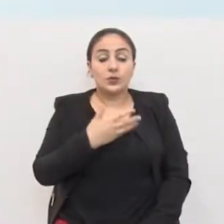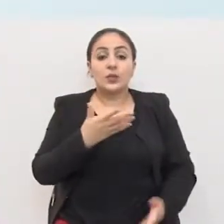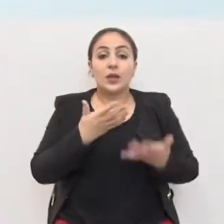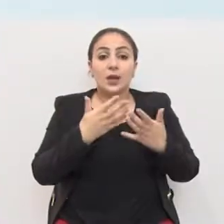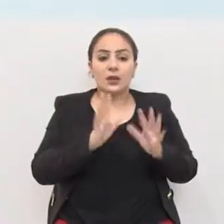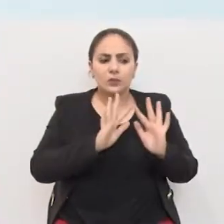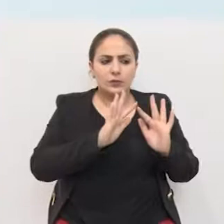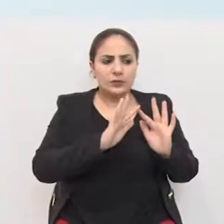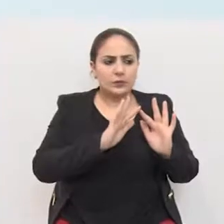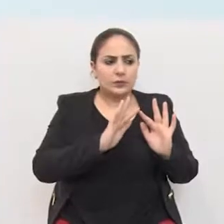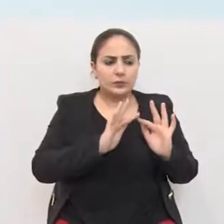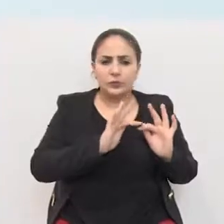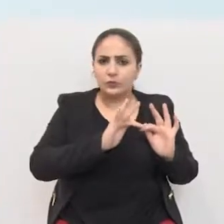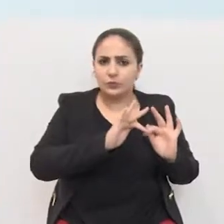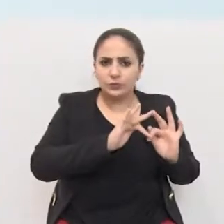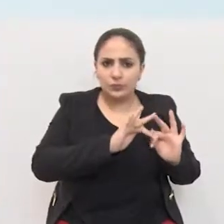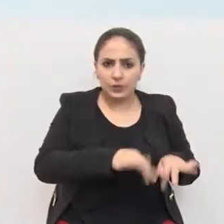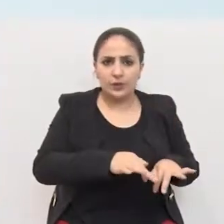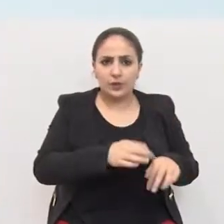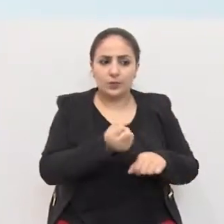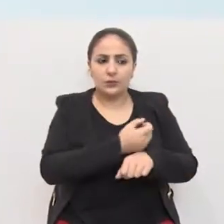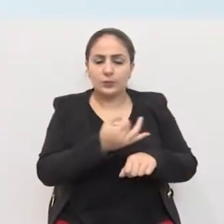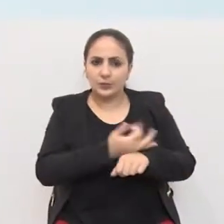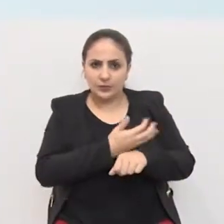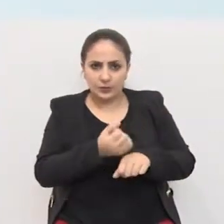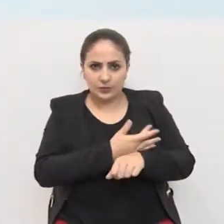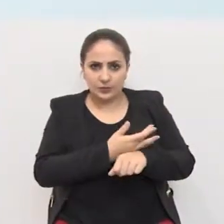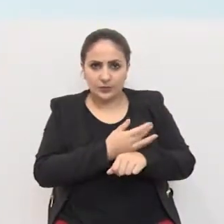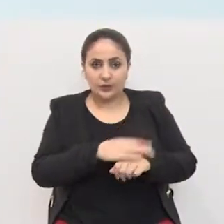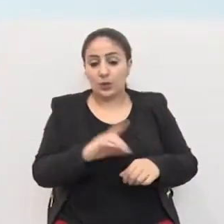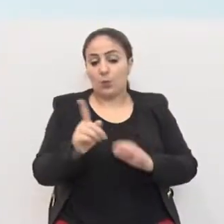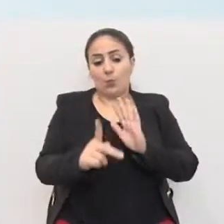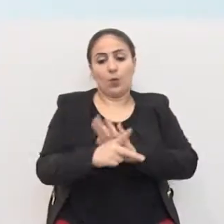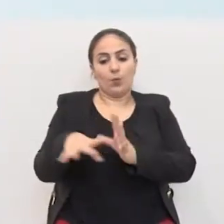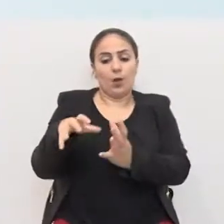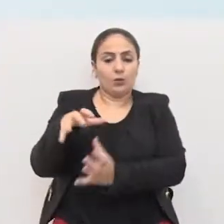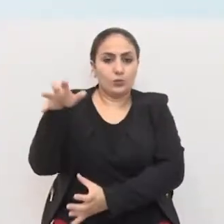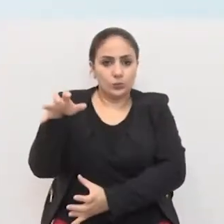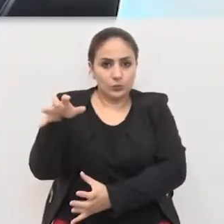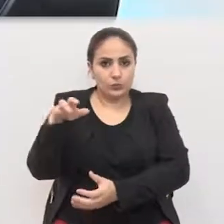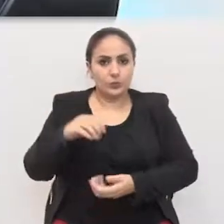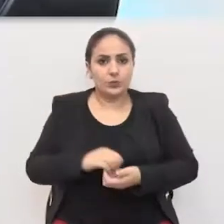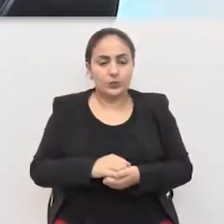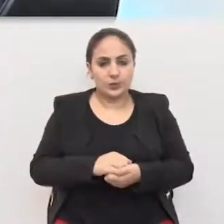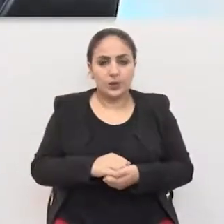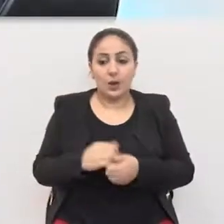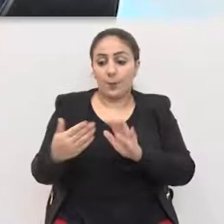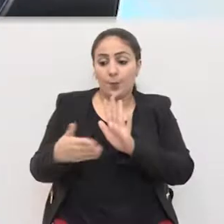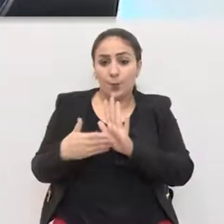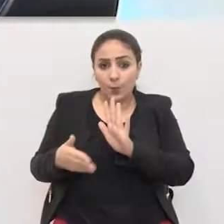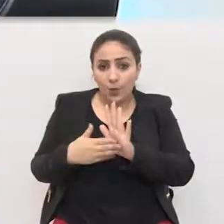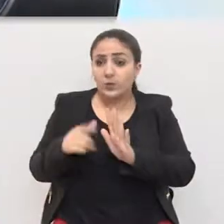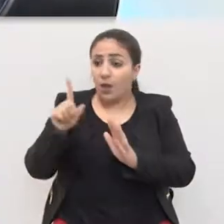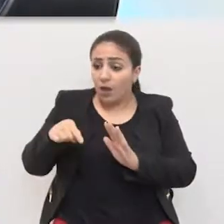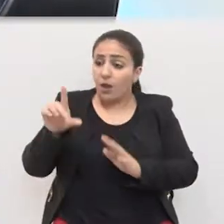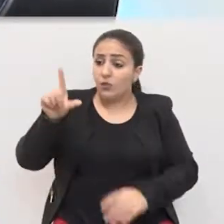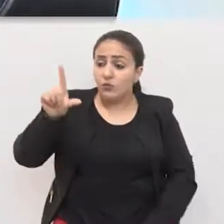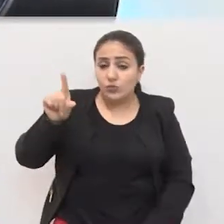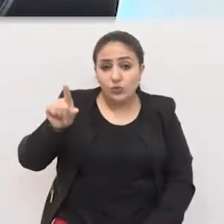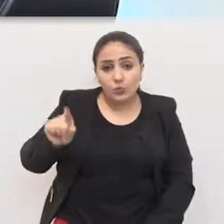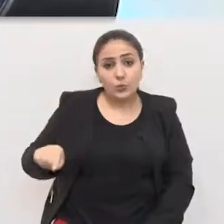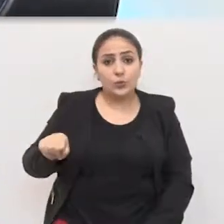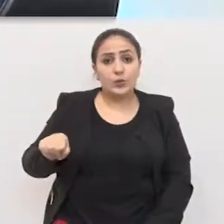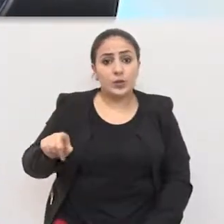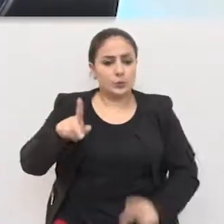erradicar o analfabetismo. Coisa que não se conseguiu não ainda. Não é nem de adulto. De adulto, as propostas são de